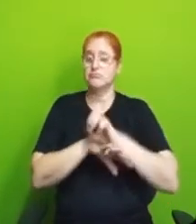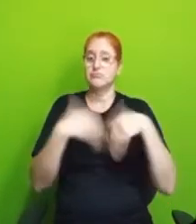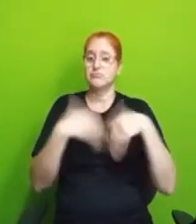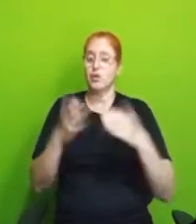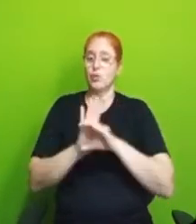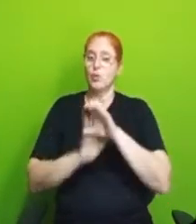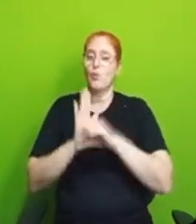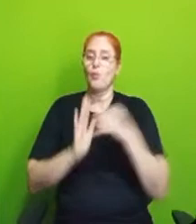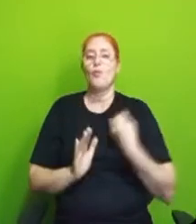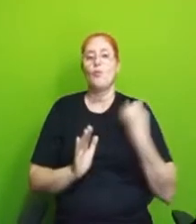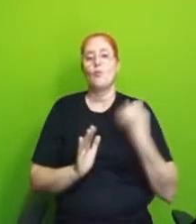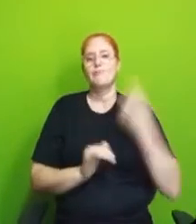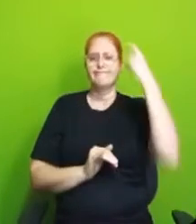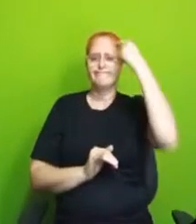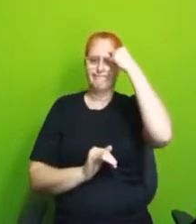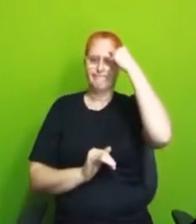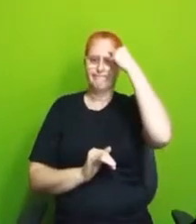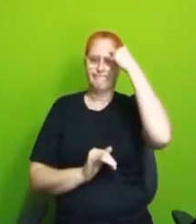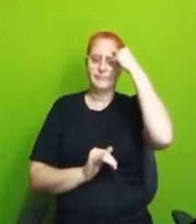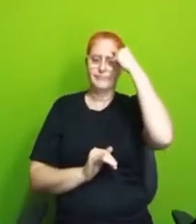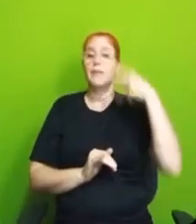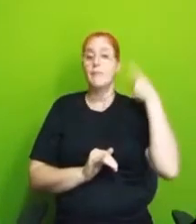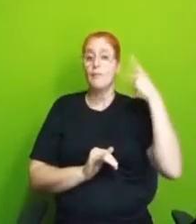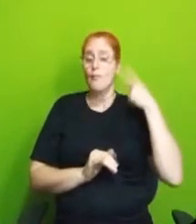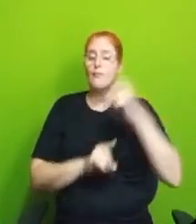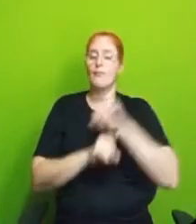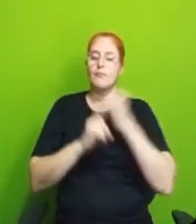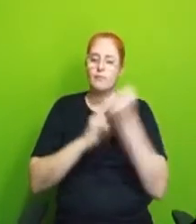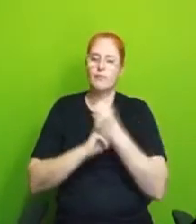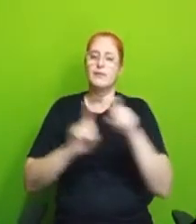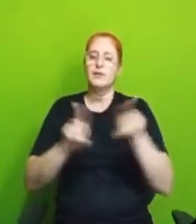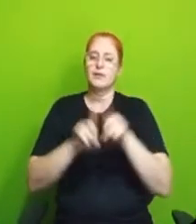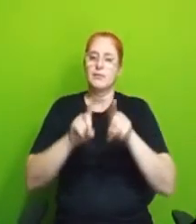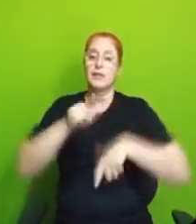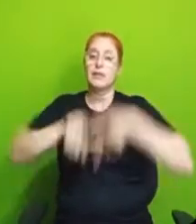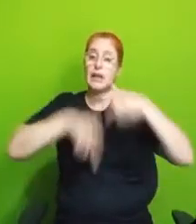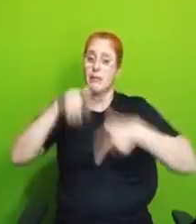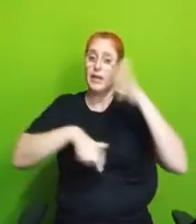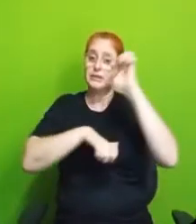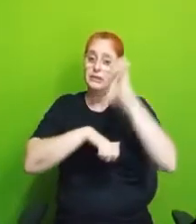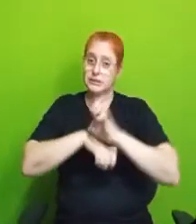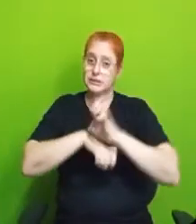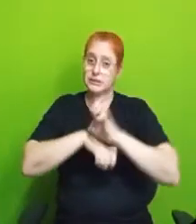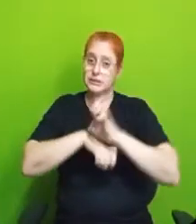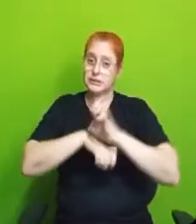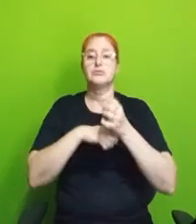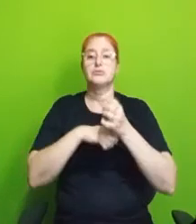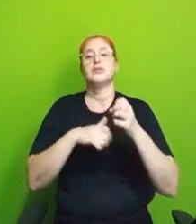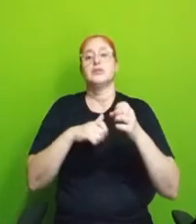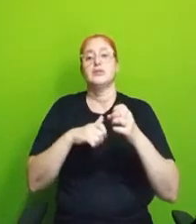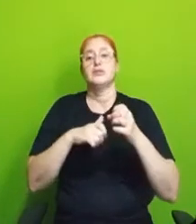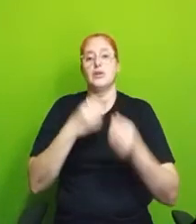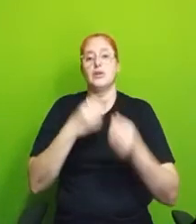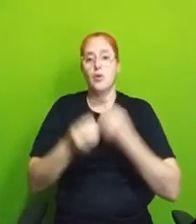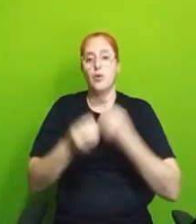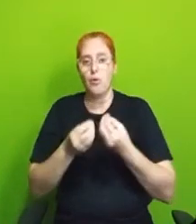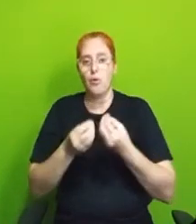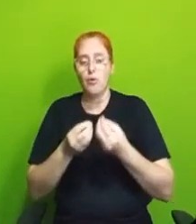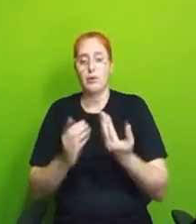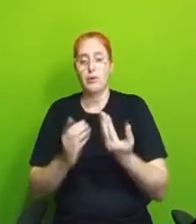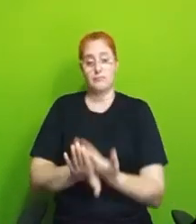para pensar as políticas sociais e a ação do Estado a partir da reprodução da divisão sexual do trabalho e da reprodução, portanto,